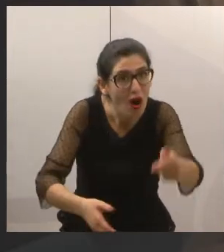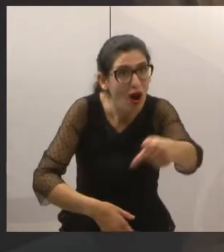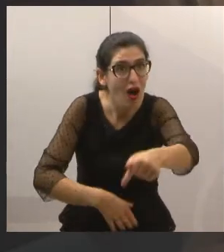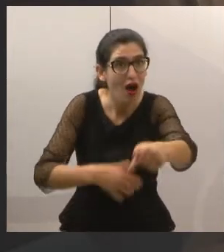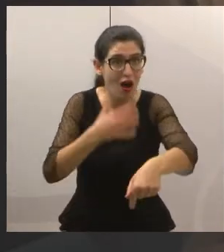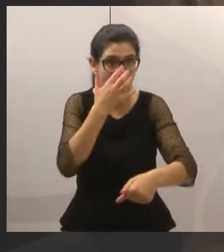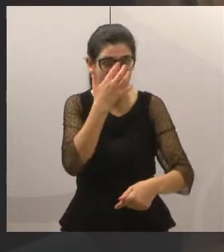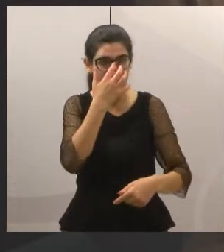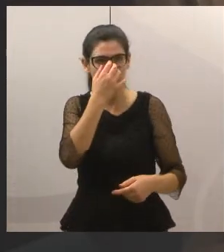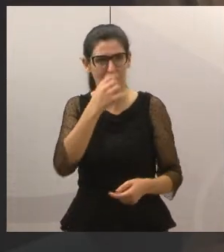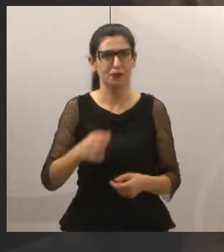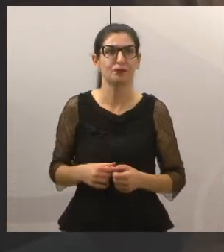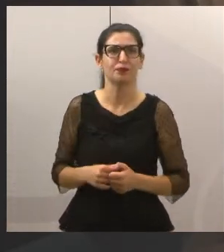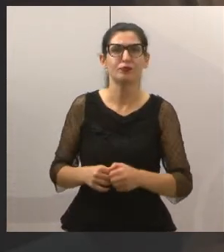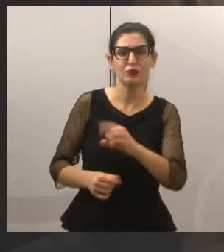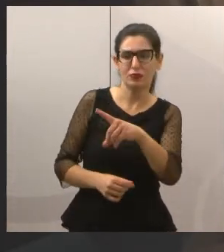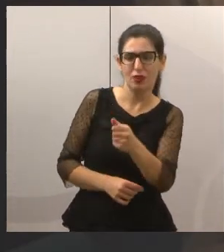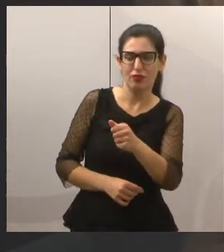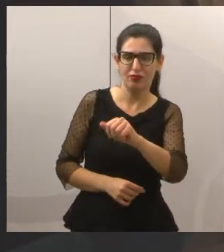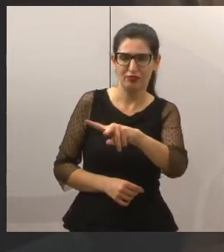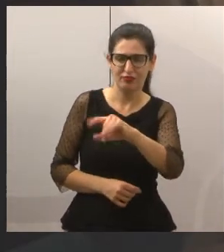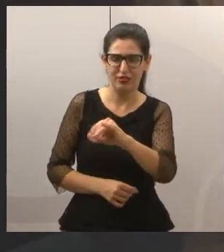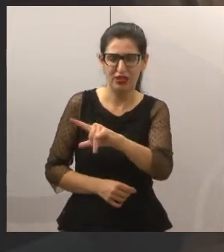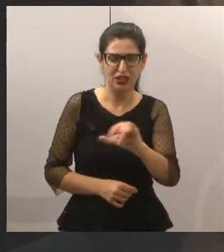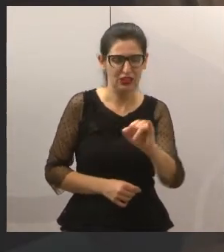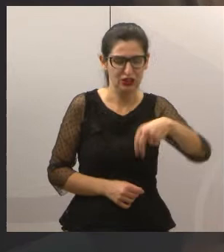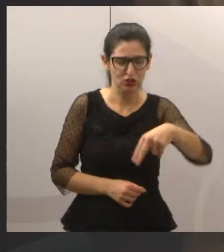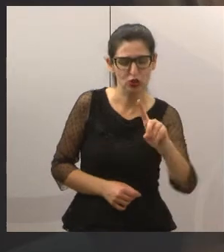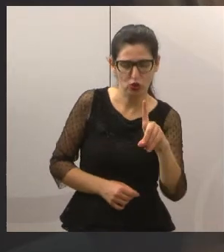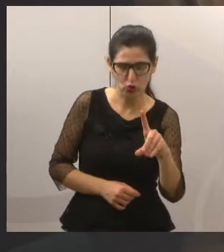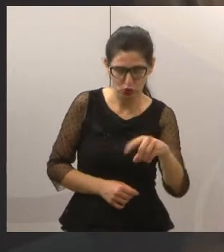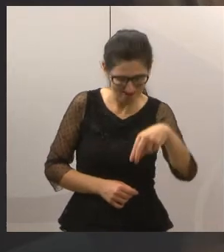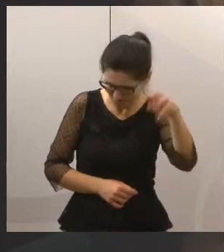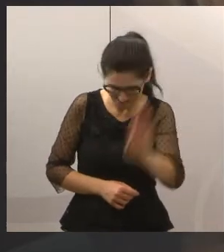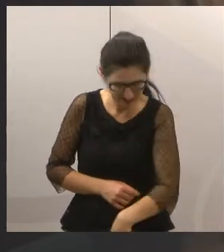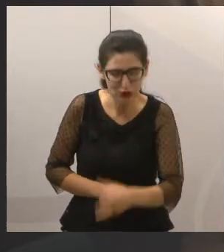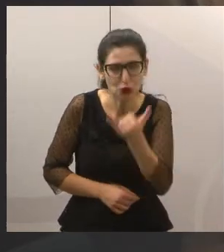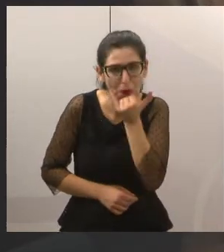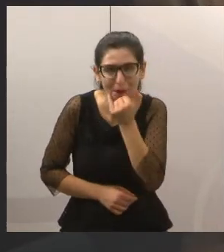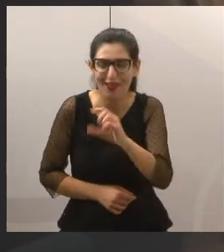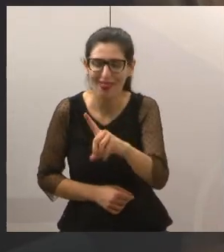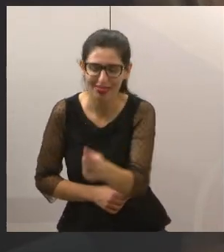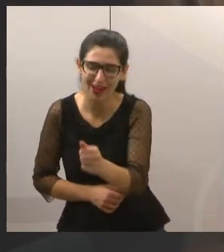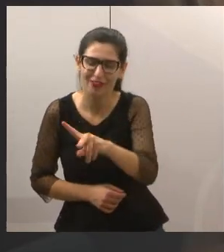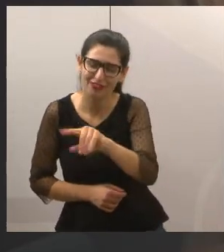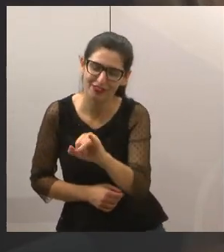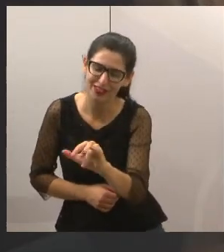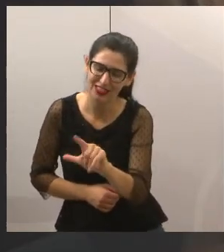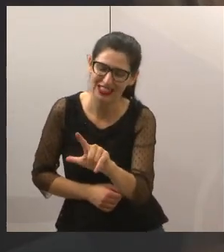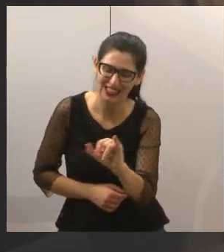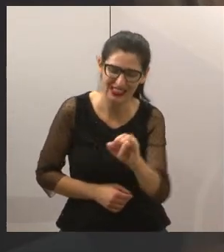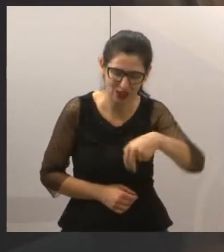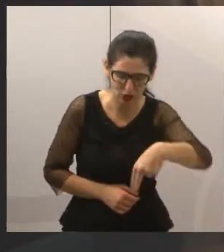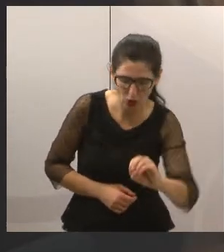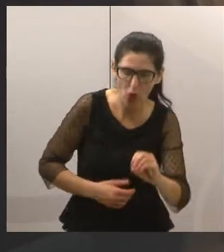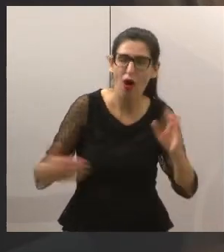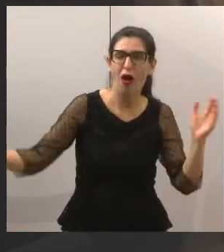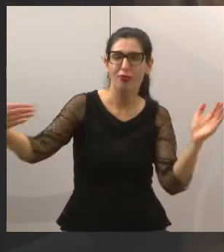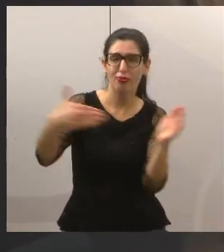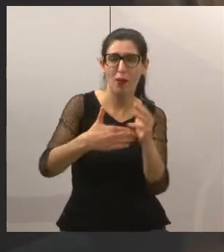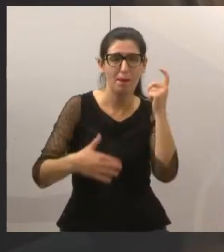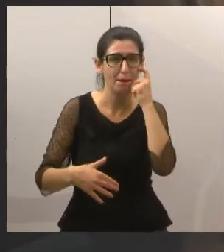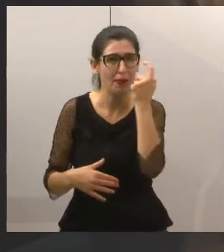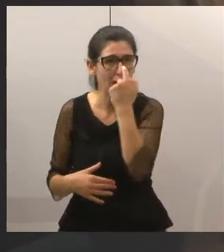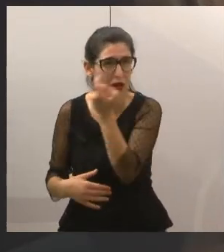Avilina, interligar o Parque Minha Lua, hoje Jacareí todo vai ficar sabendo que o Parque Minha Lua não existe entrada no bairro.